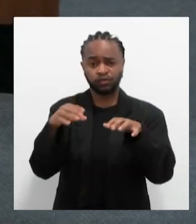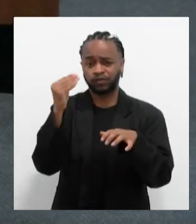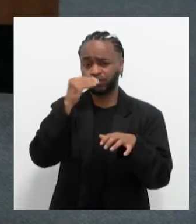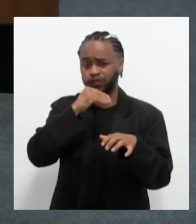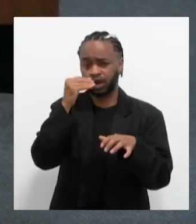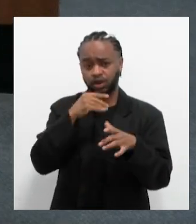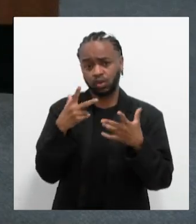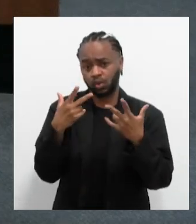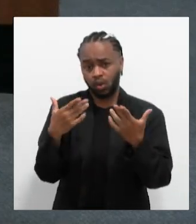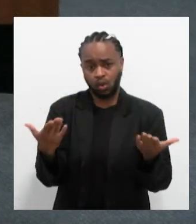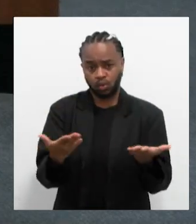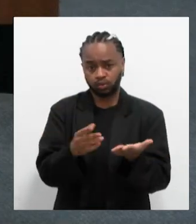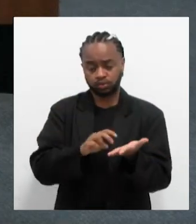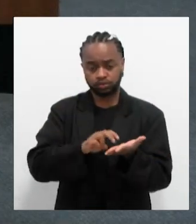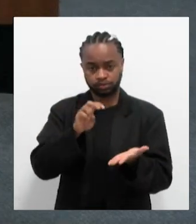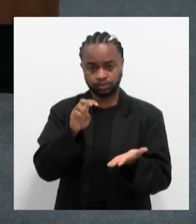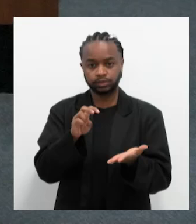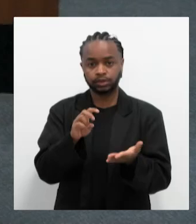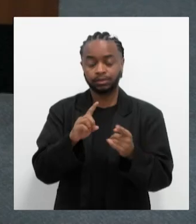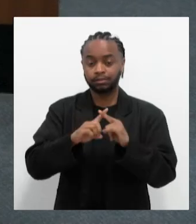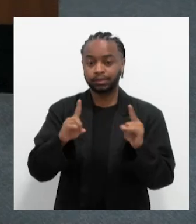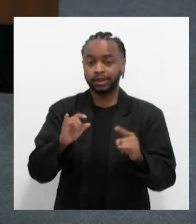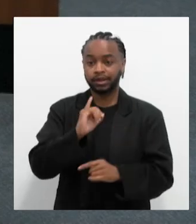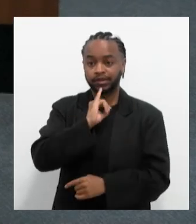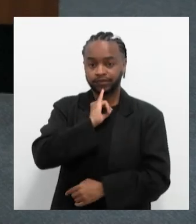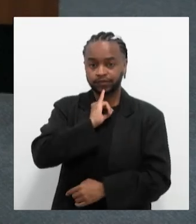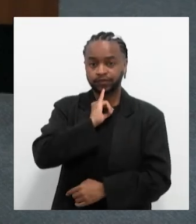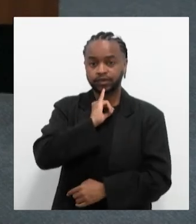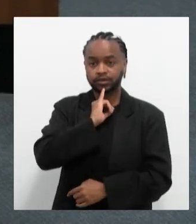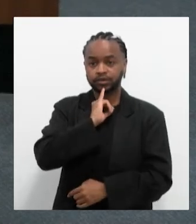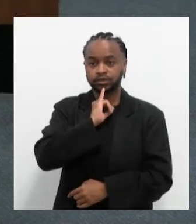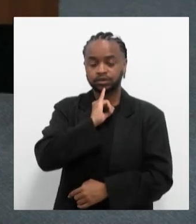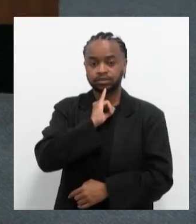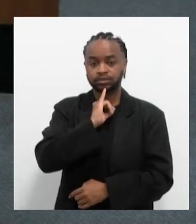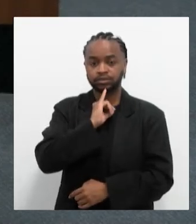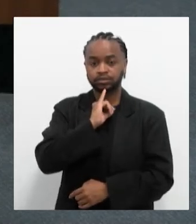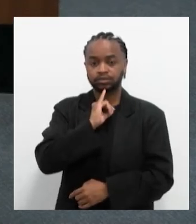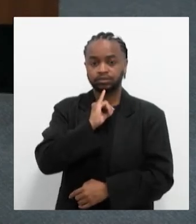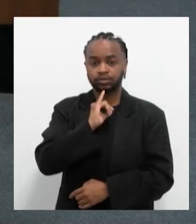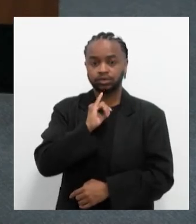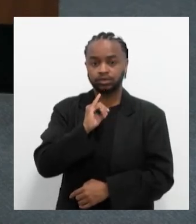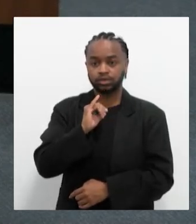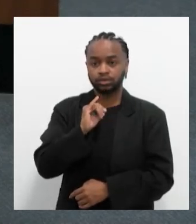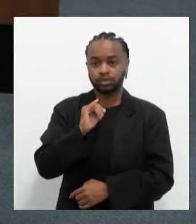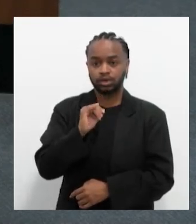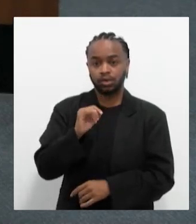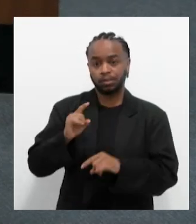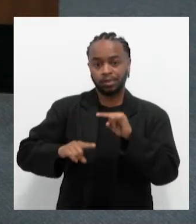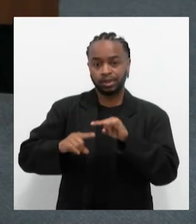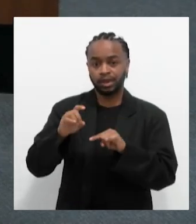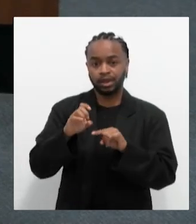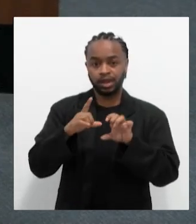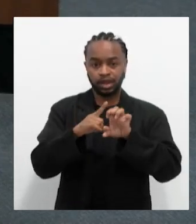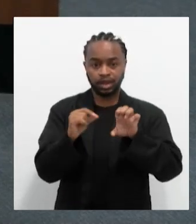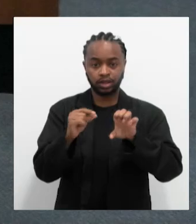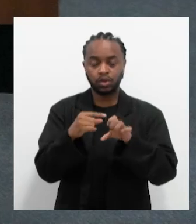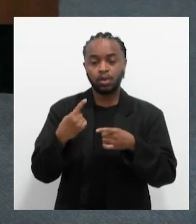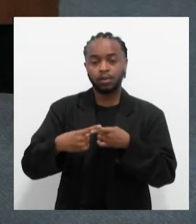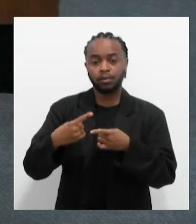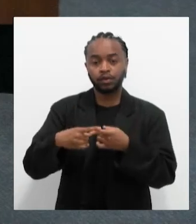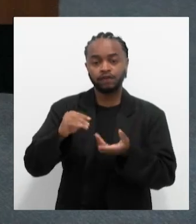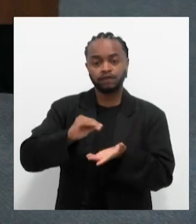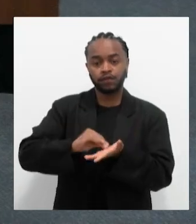está agora pela manhã, e infelizmente as condições dos equipamentos da Enel, com falta de manutenção, com falta